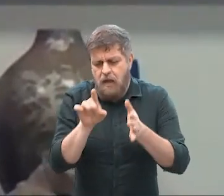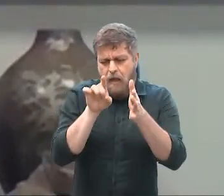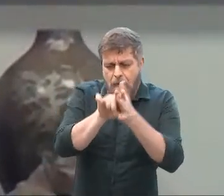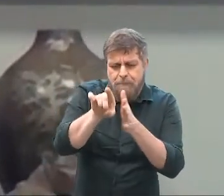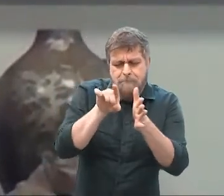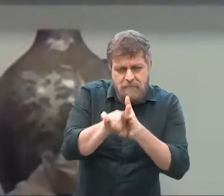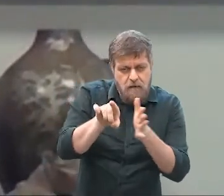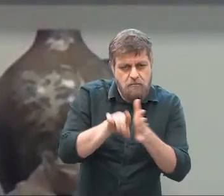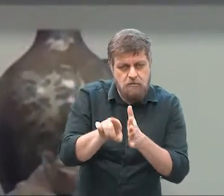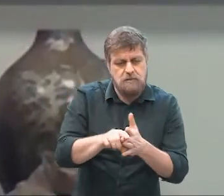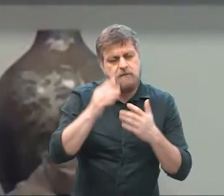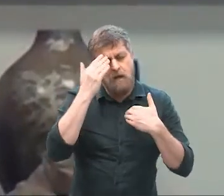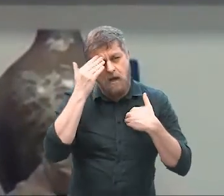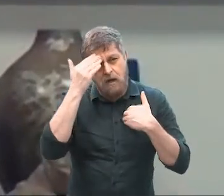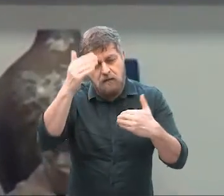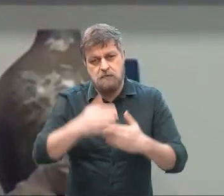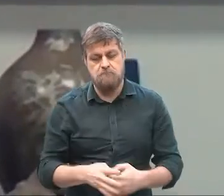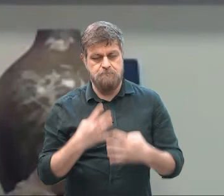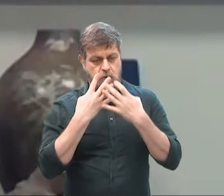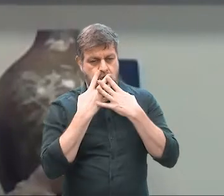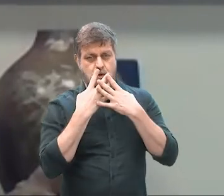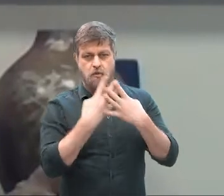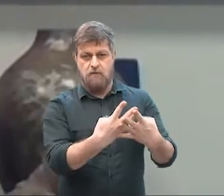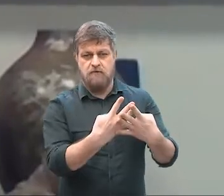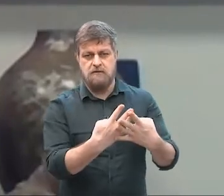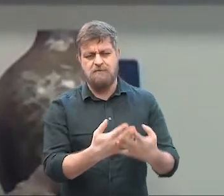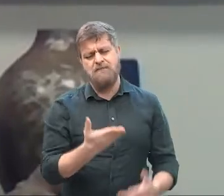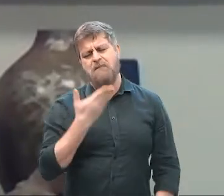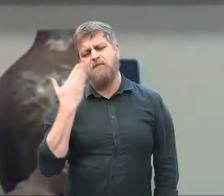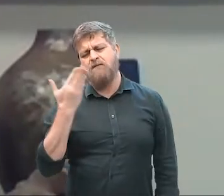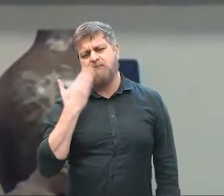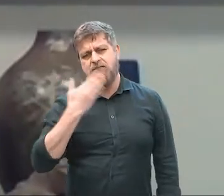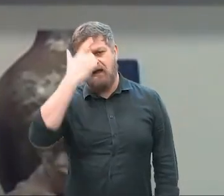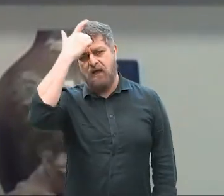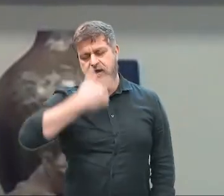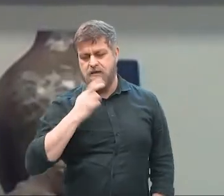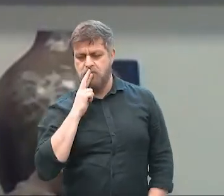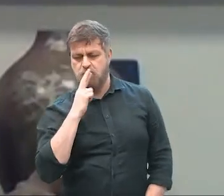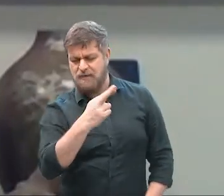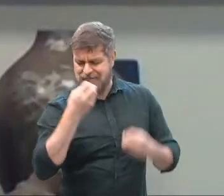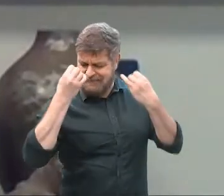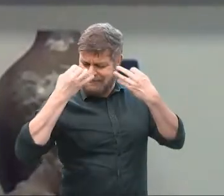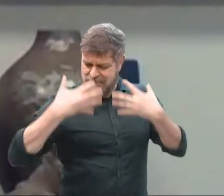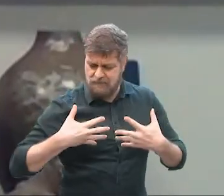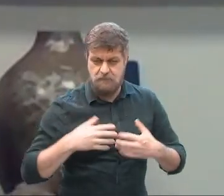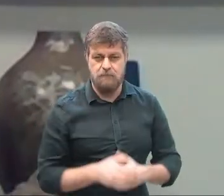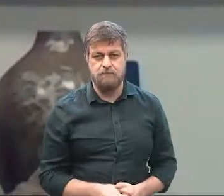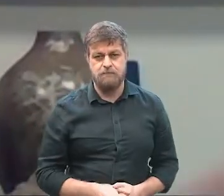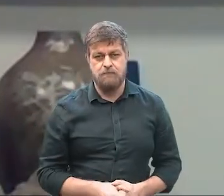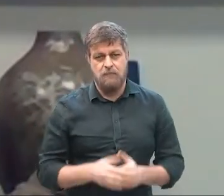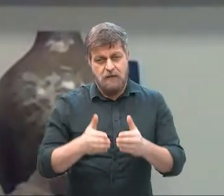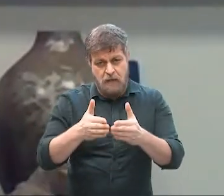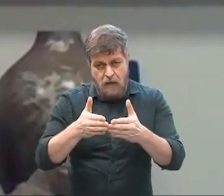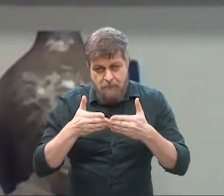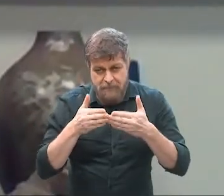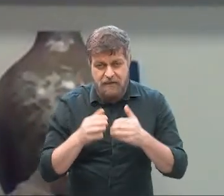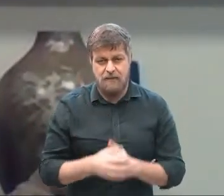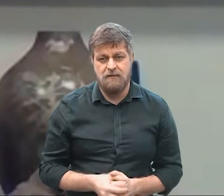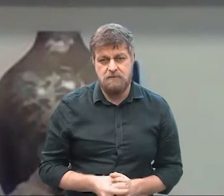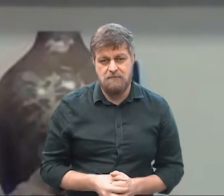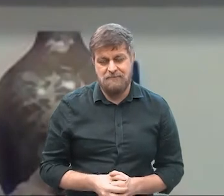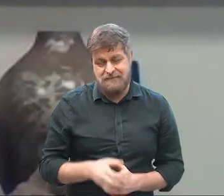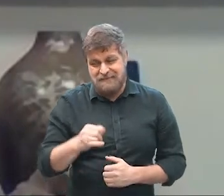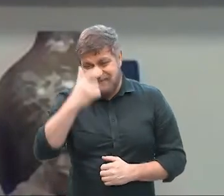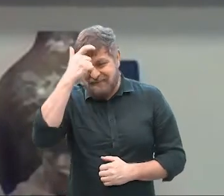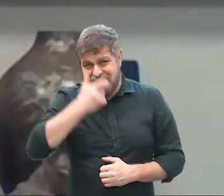você me abordou, que, confesso, facilitou muito a minha explanação. Peço, então, alguma